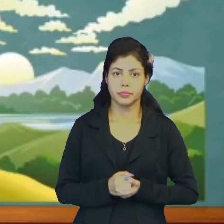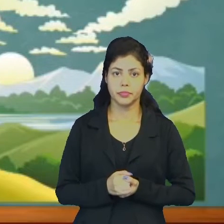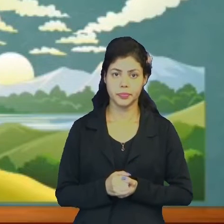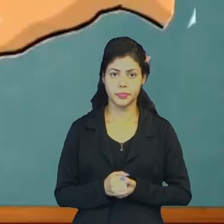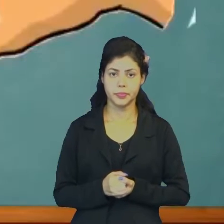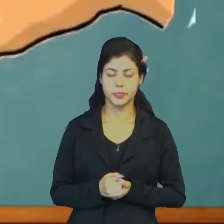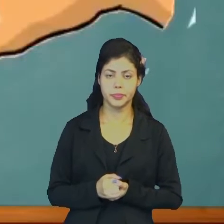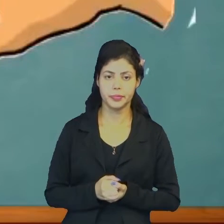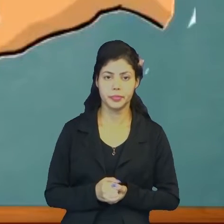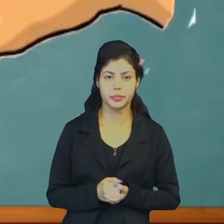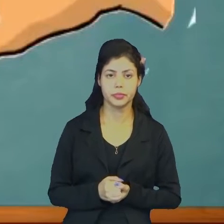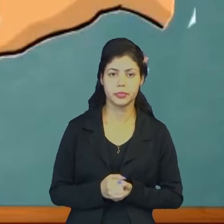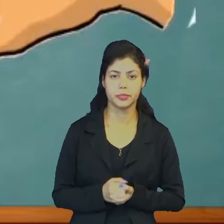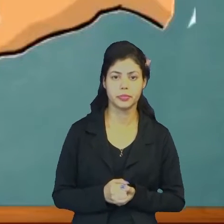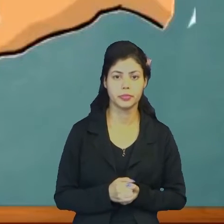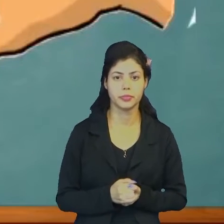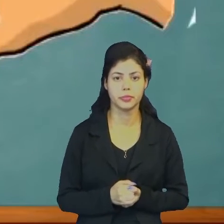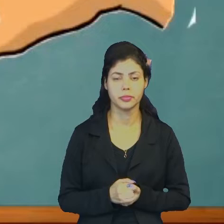Um S só.